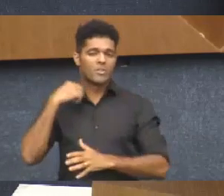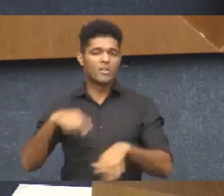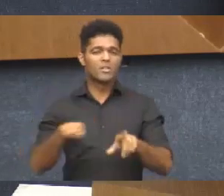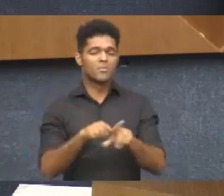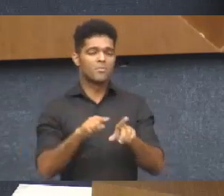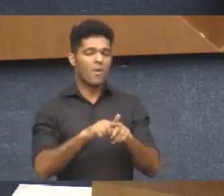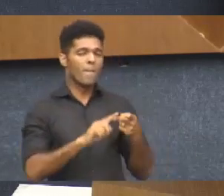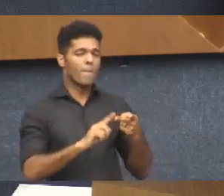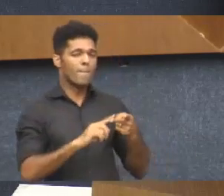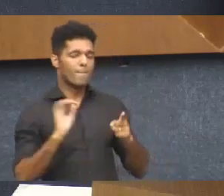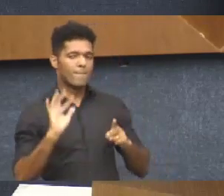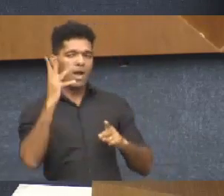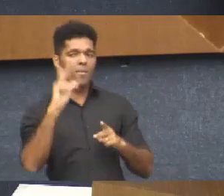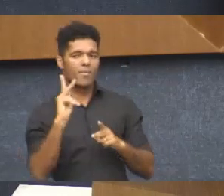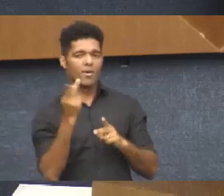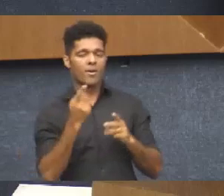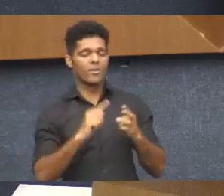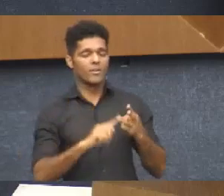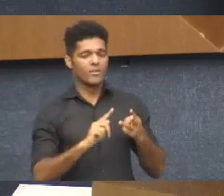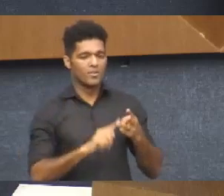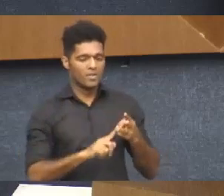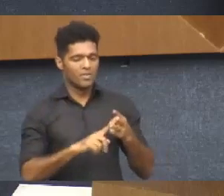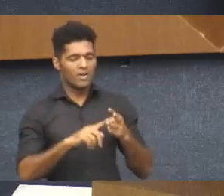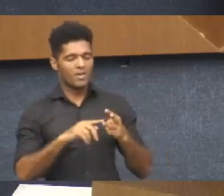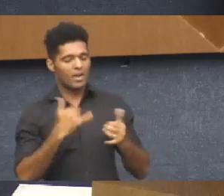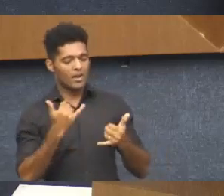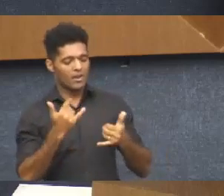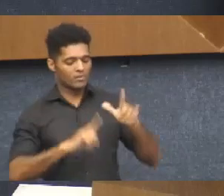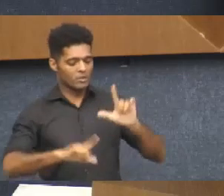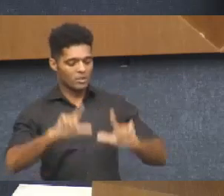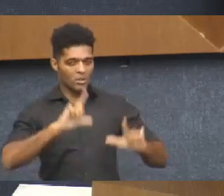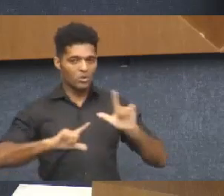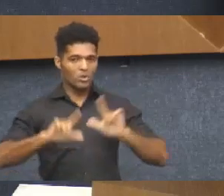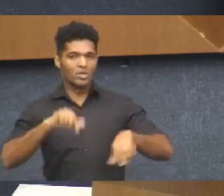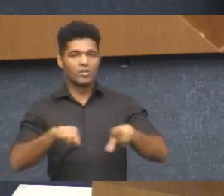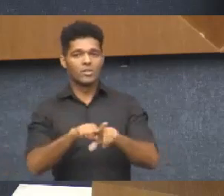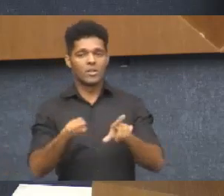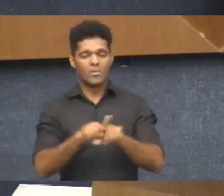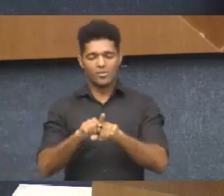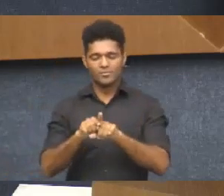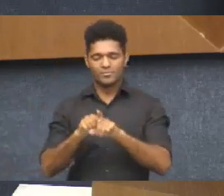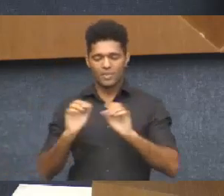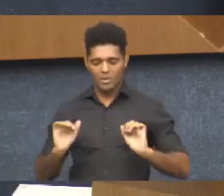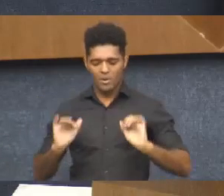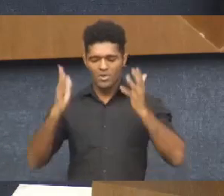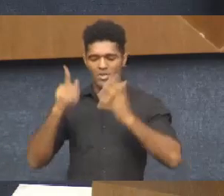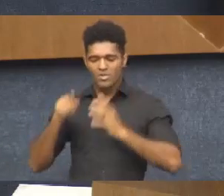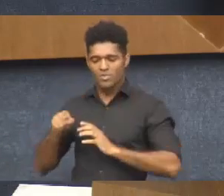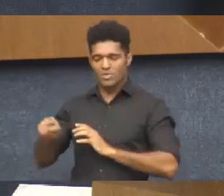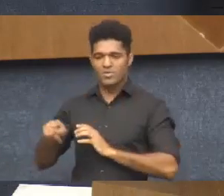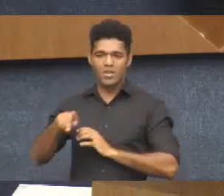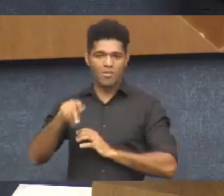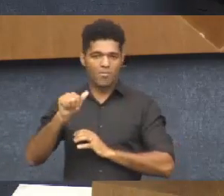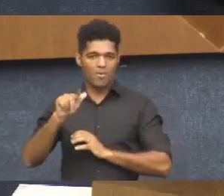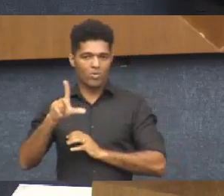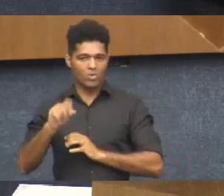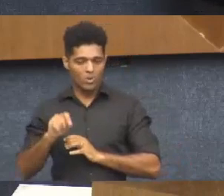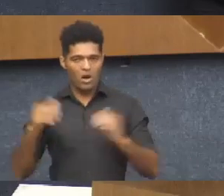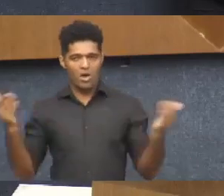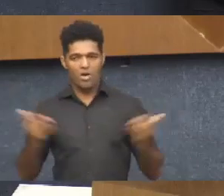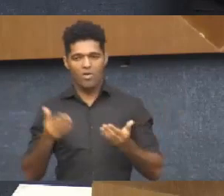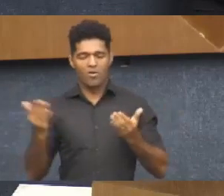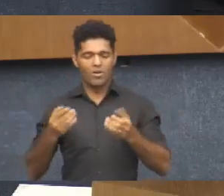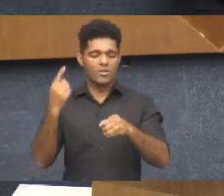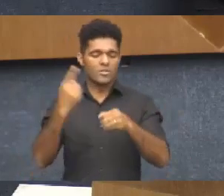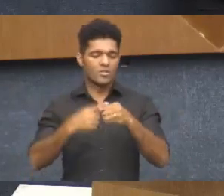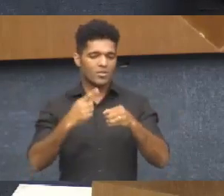a arte, viva a literatura, viva você, sou Paulo Araújo, agora cidadão